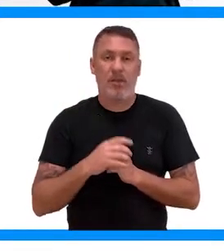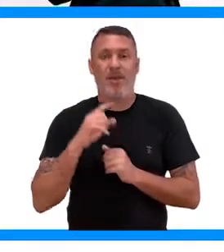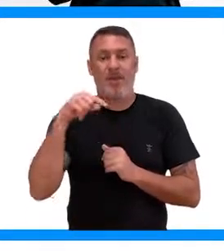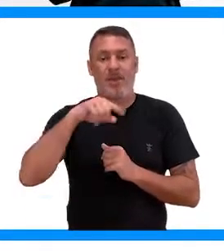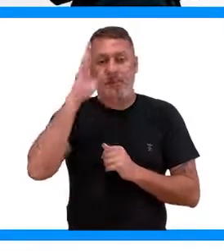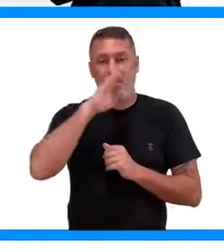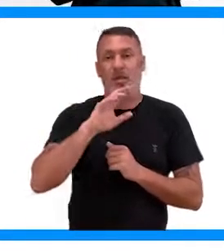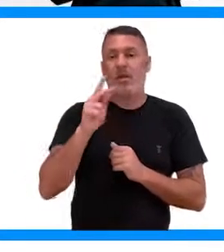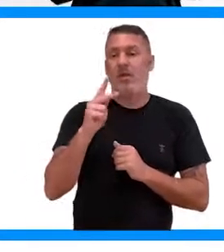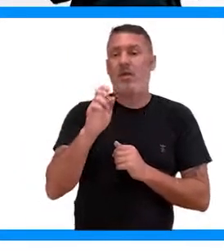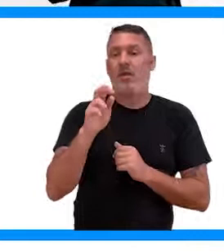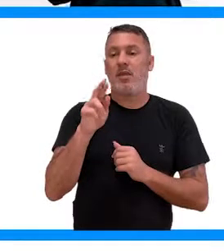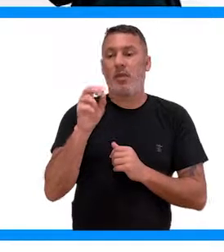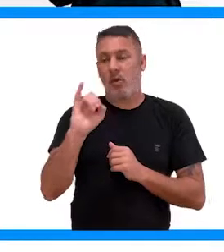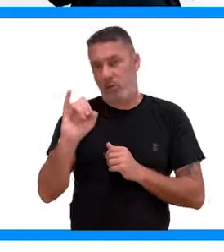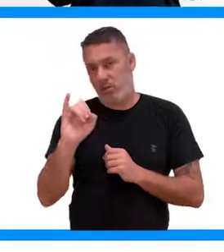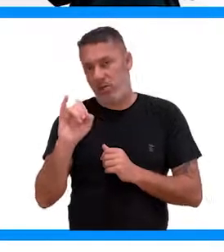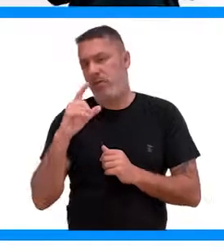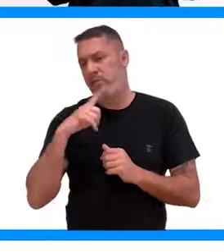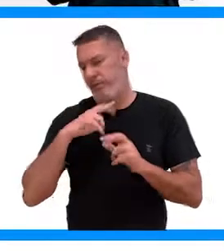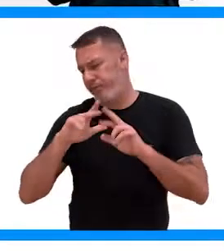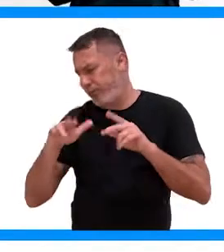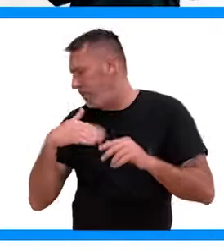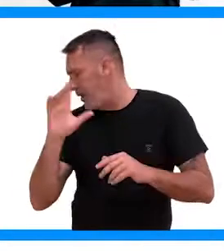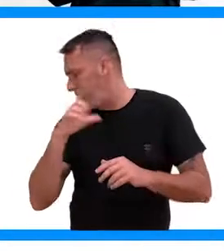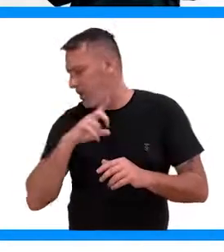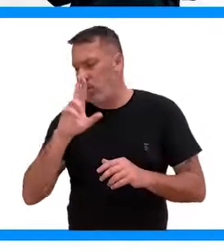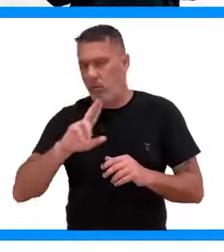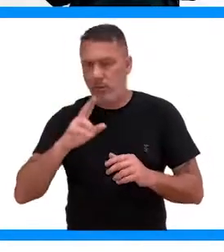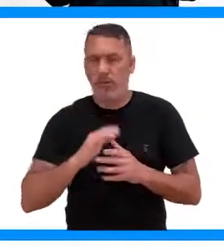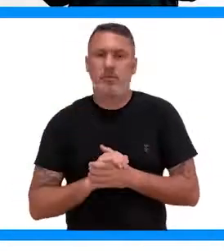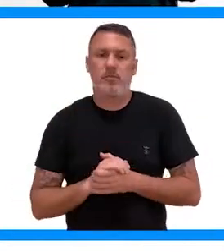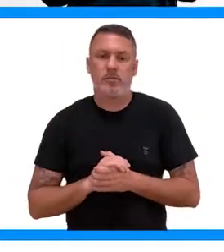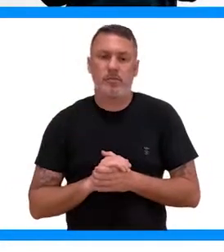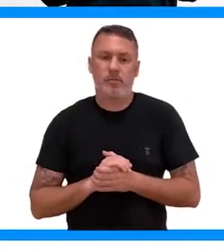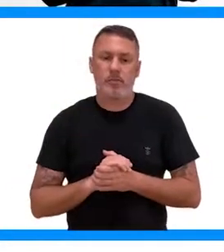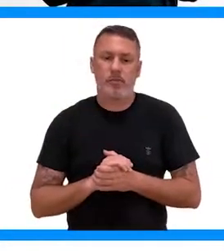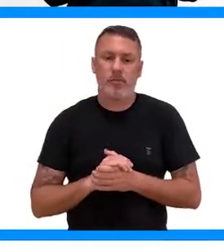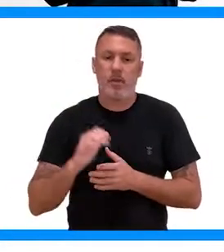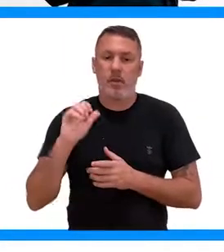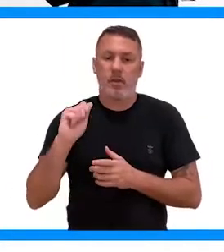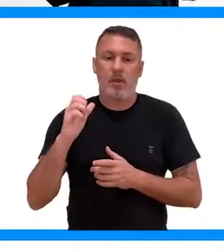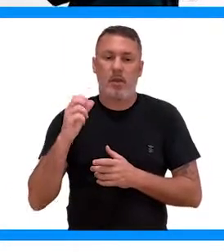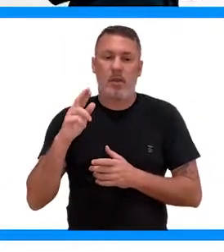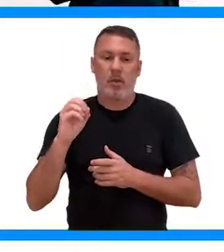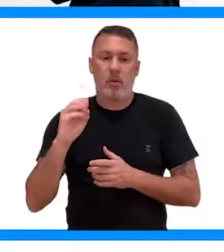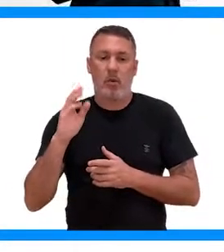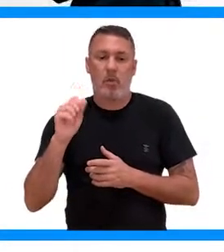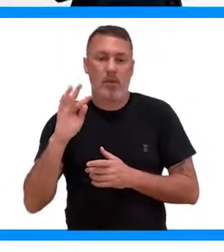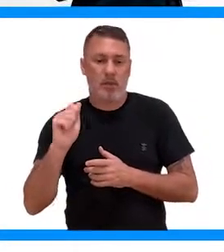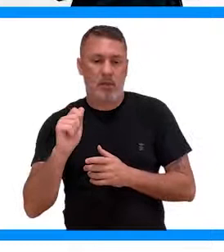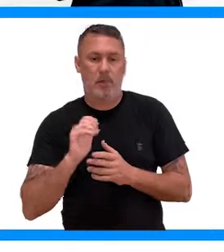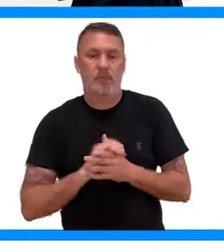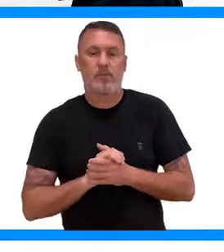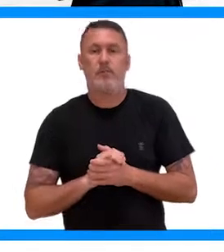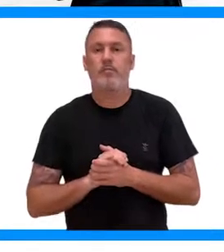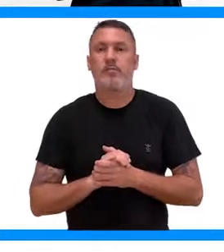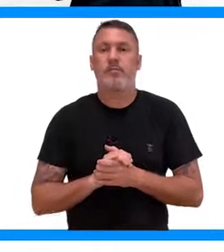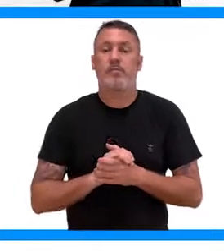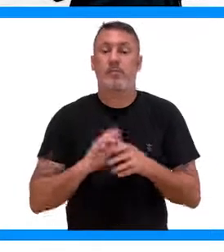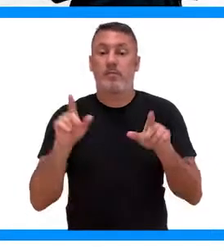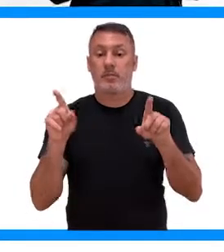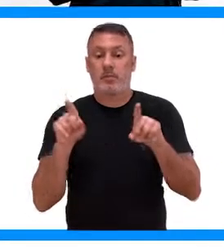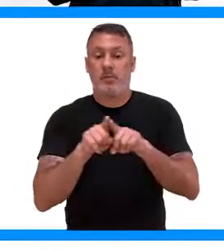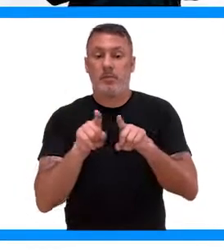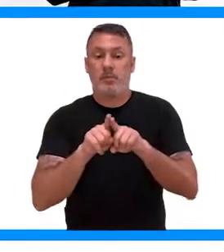Porque aqui a gente fala herói, vai ter bastante, tá? Heterotônico tem bastante. Acróbata, outro